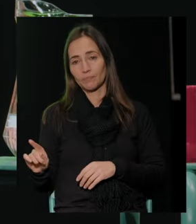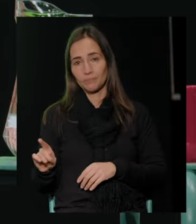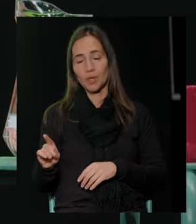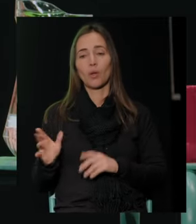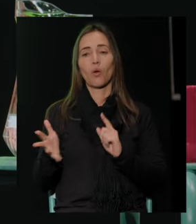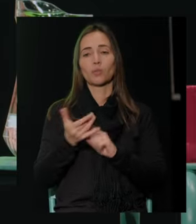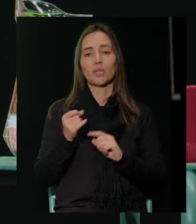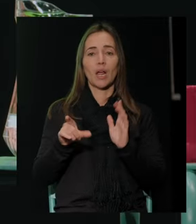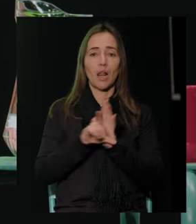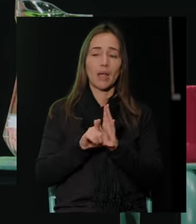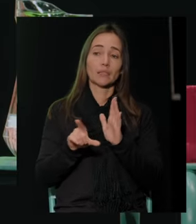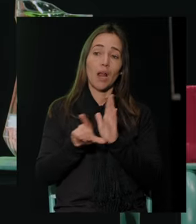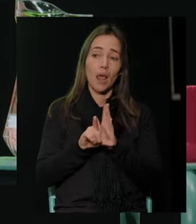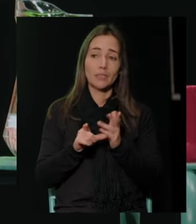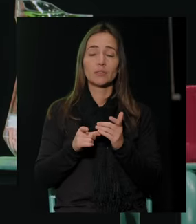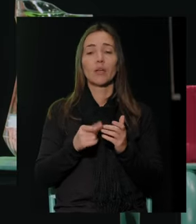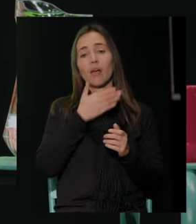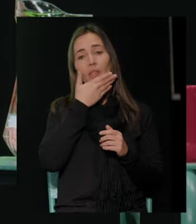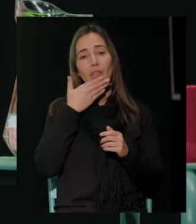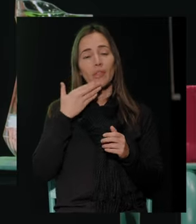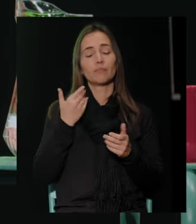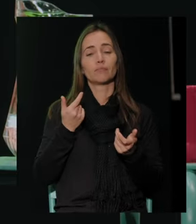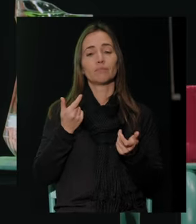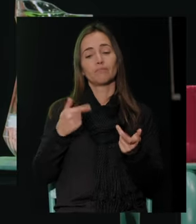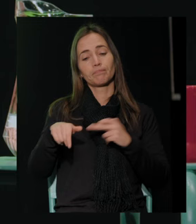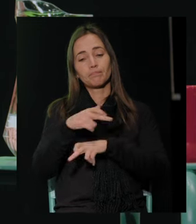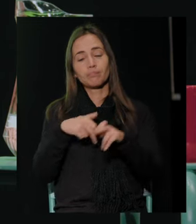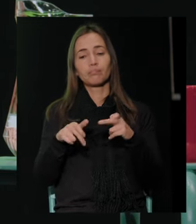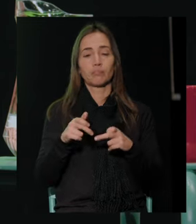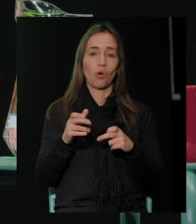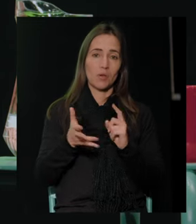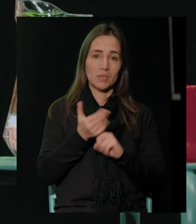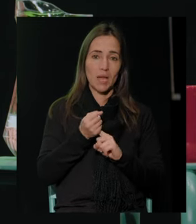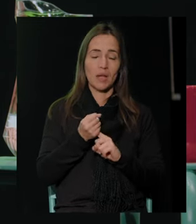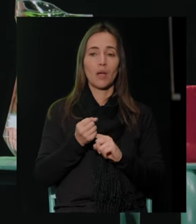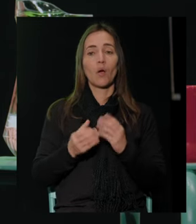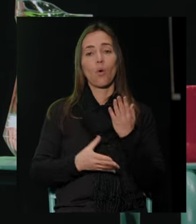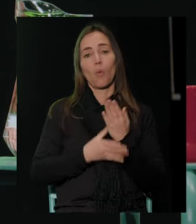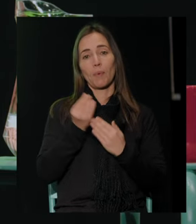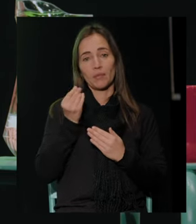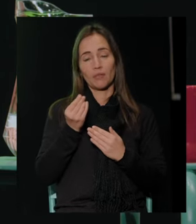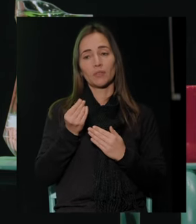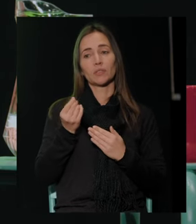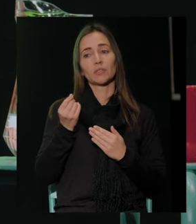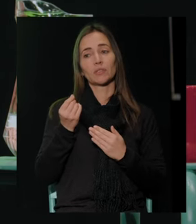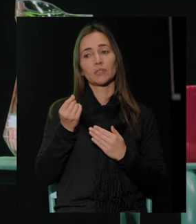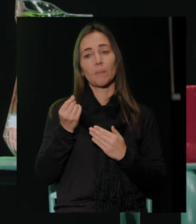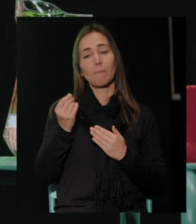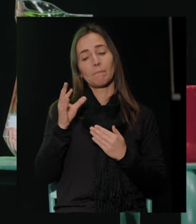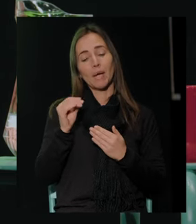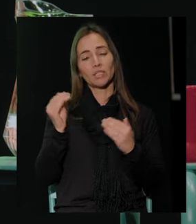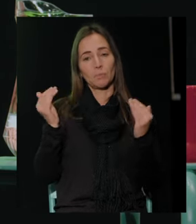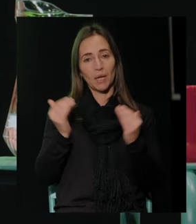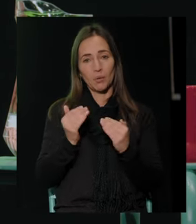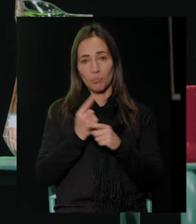com leis de migração, enfim, leis de facilidade de movimentação e tudo mais. E as cooperativas é algo mais da pequena escala, não é?